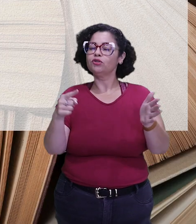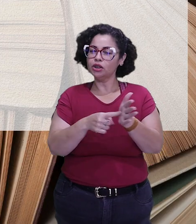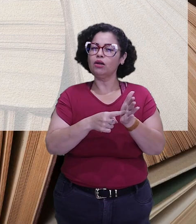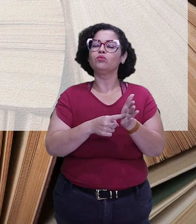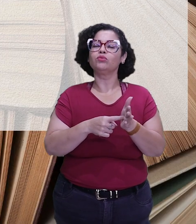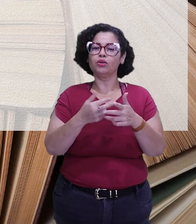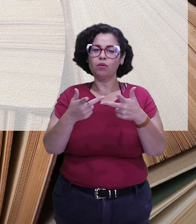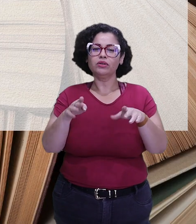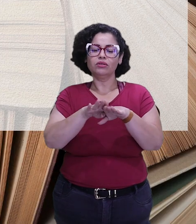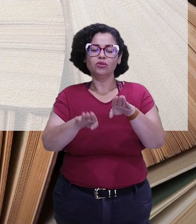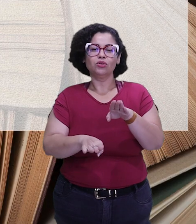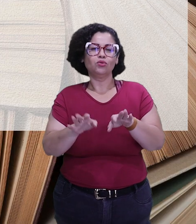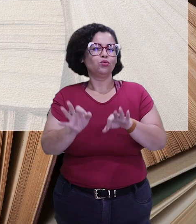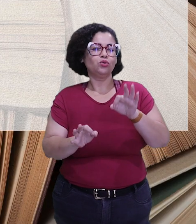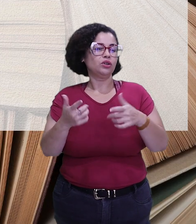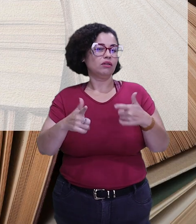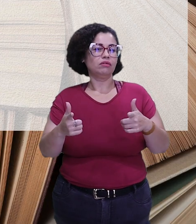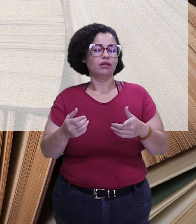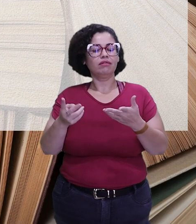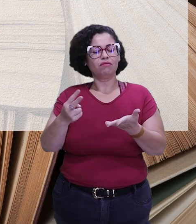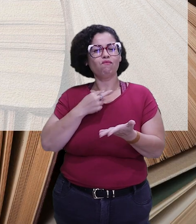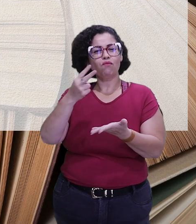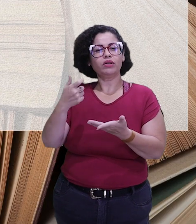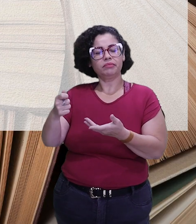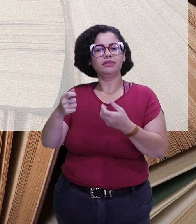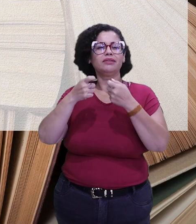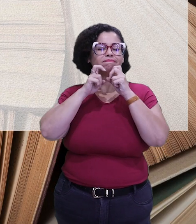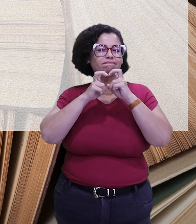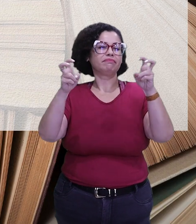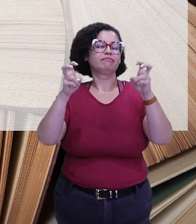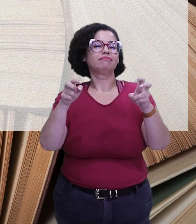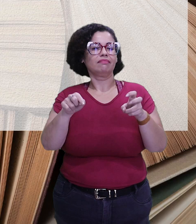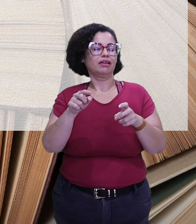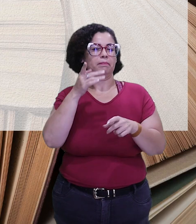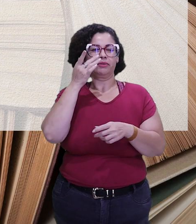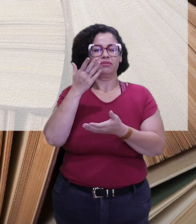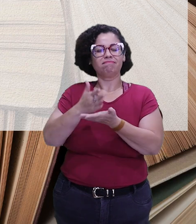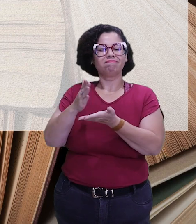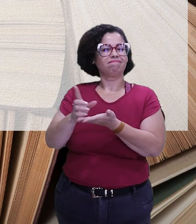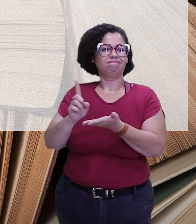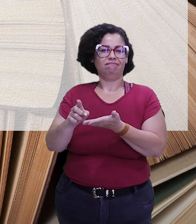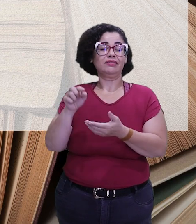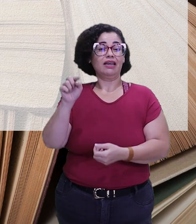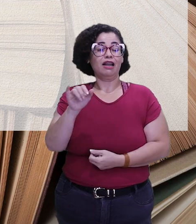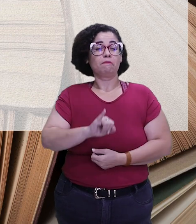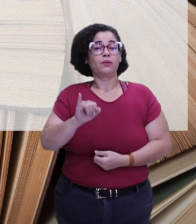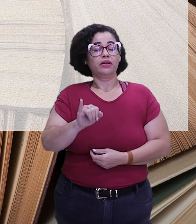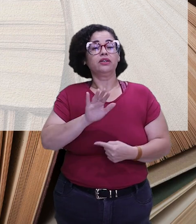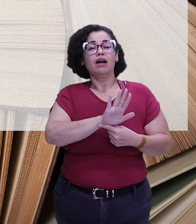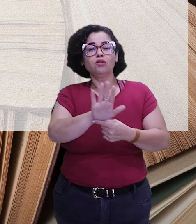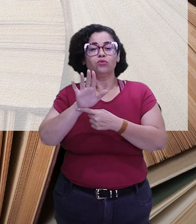uma realidade injusta, dar voz a quem é ignorado. Ela é importante porque nos ajuda